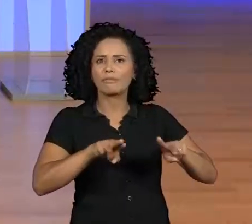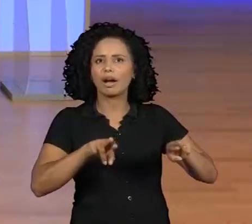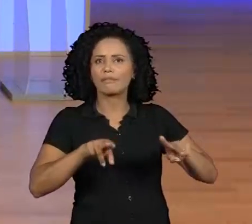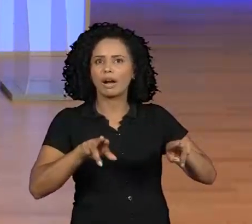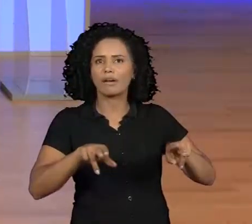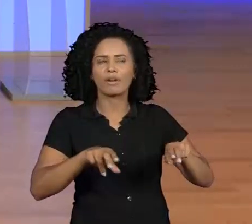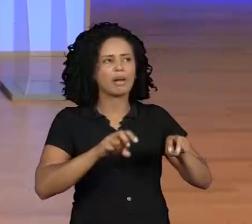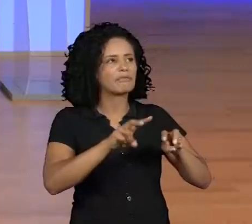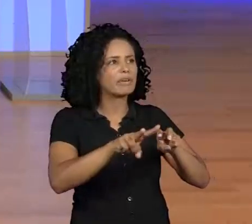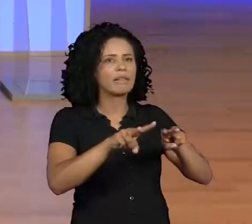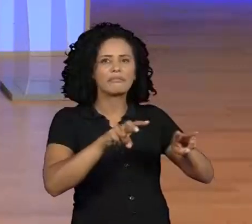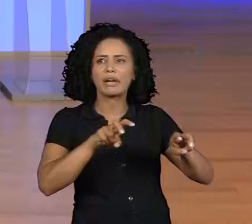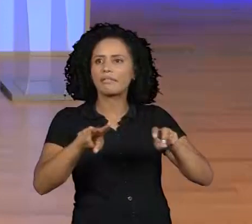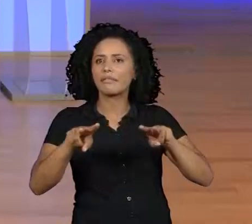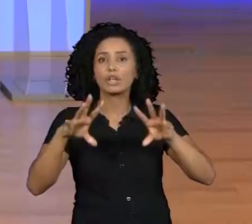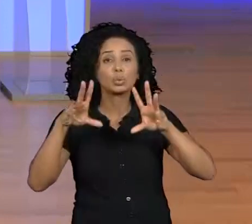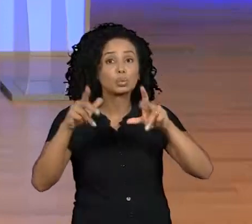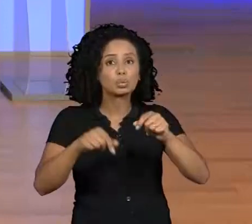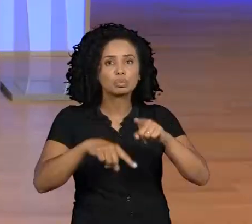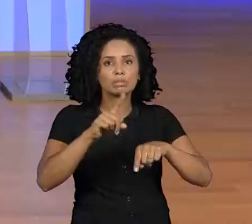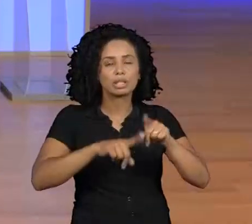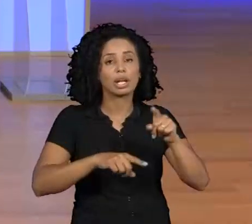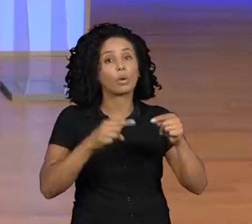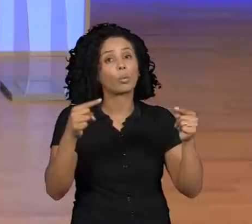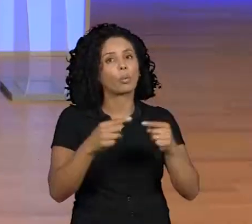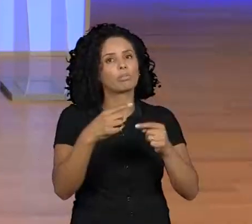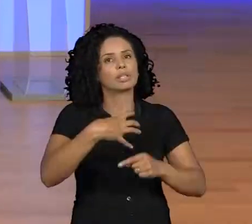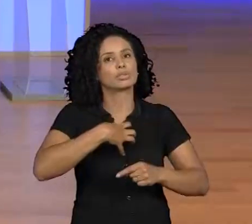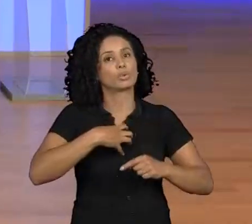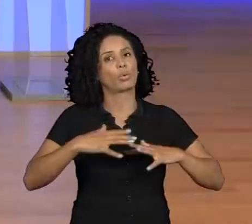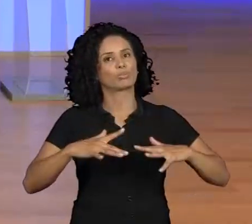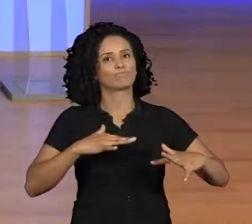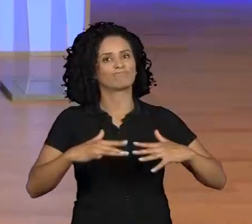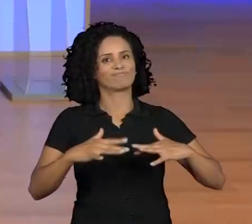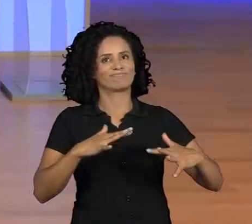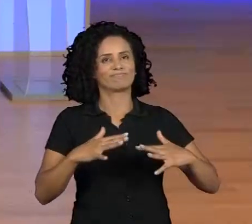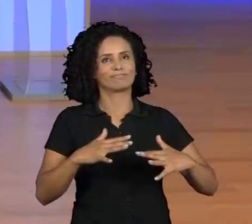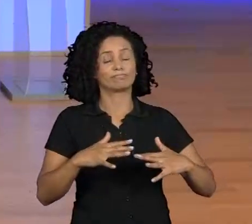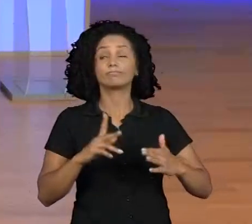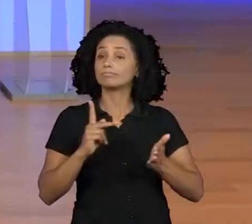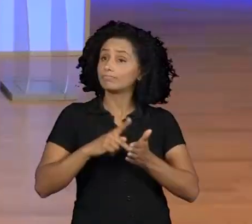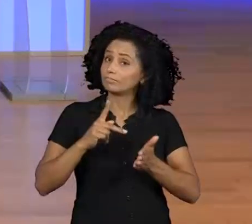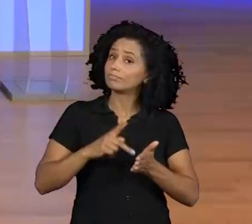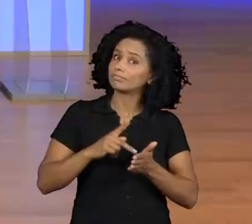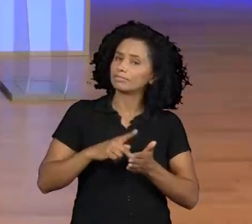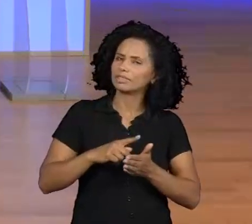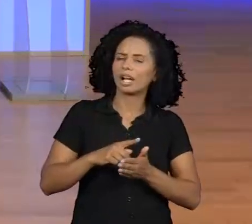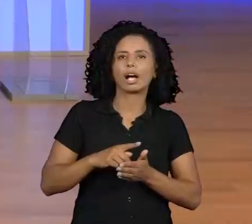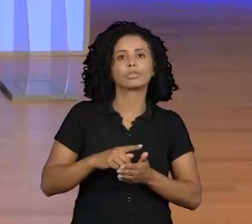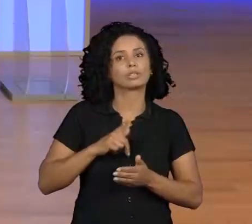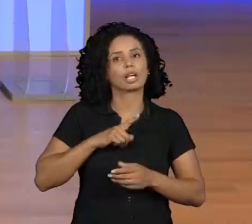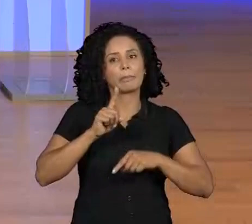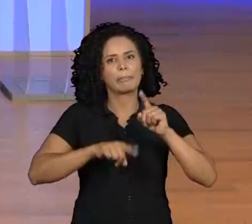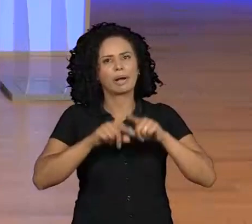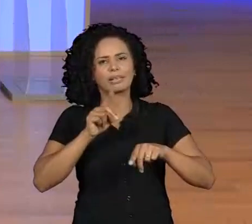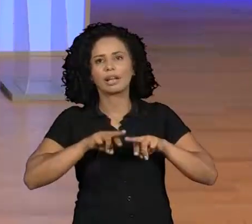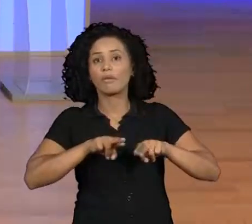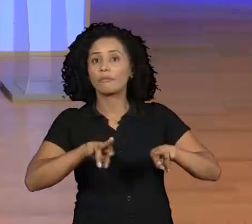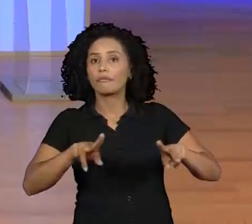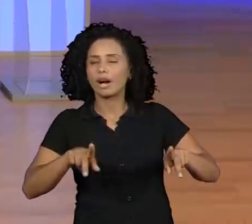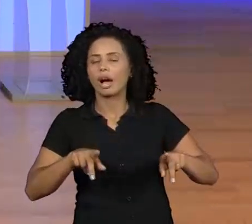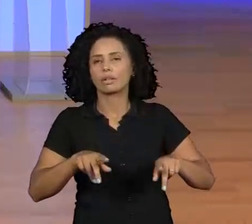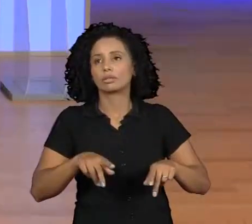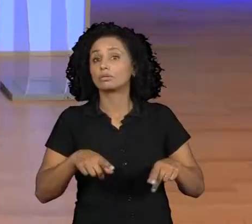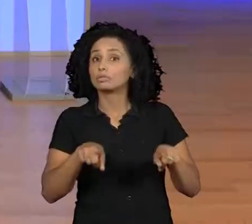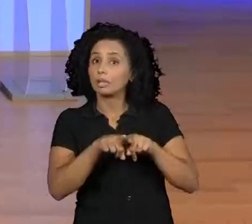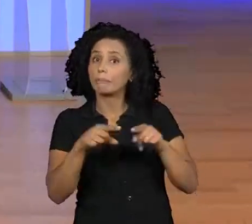não é verdade? podemos extrair som de várias maneiras, utilizando objetos, inclusive nosso corpo,